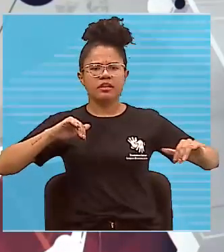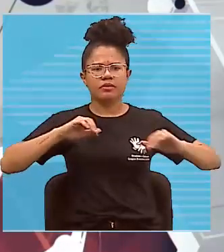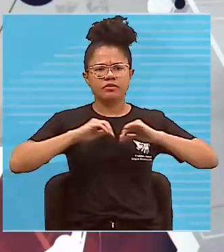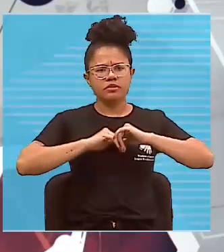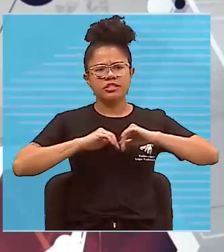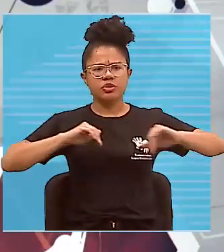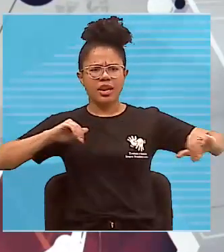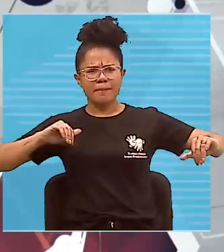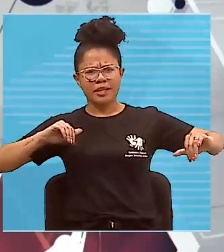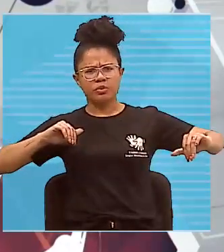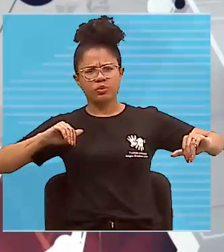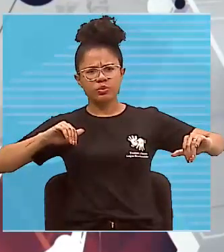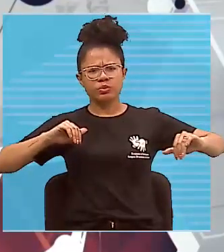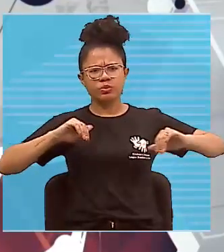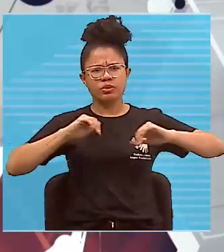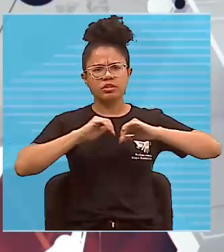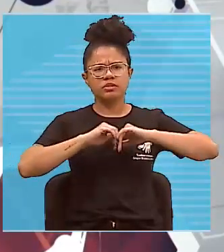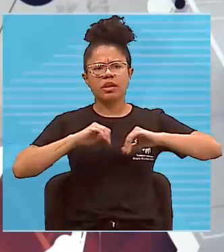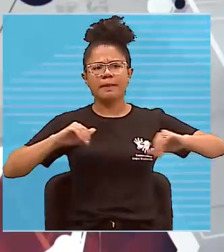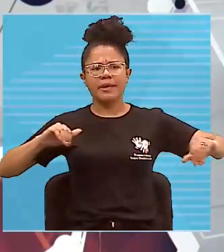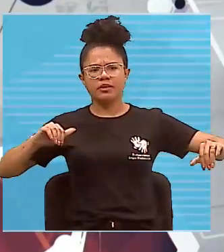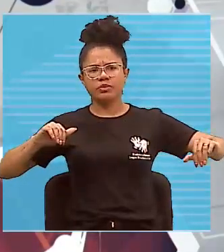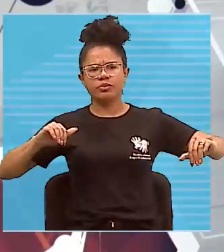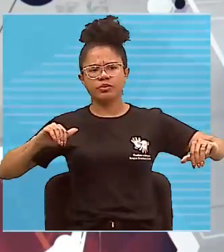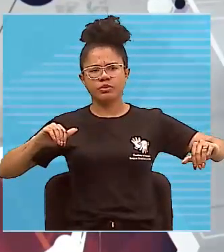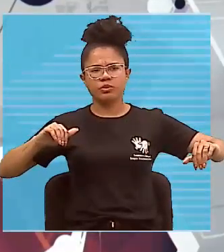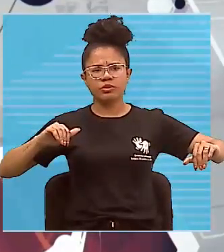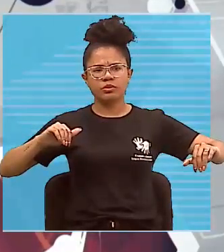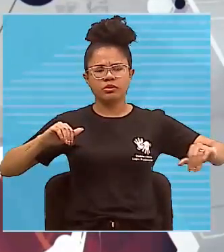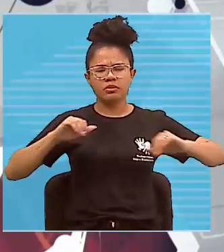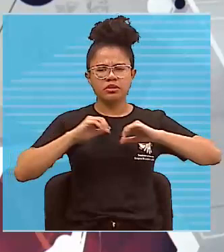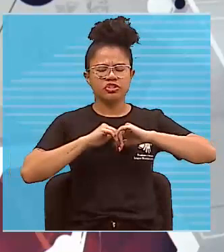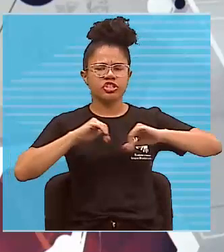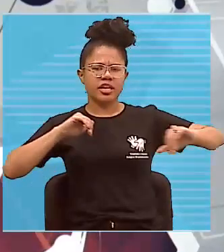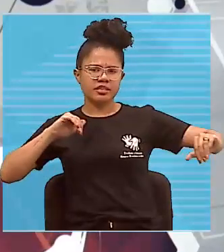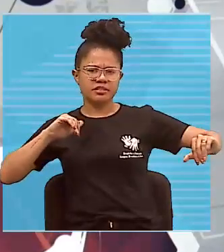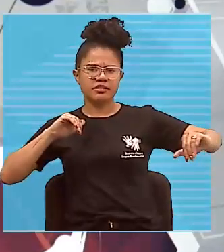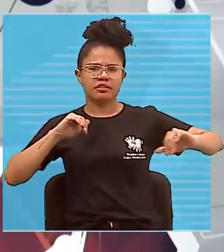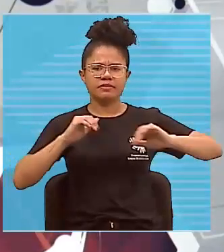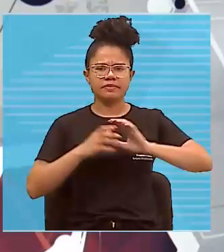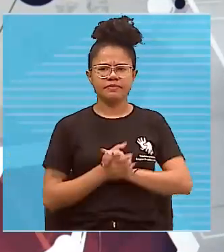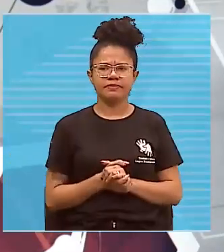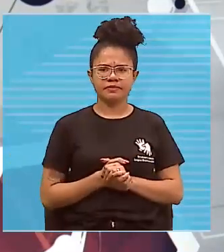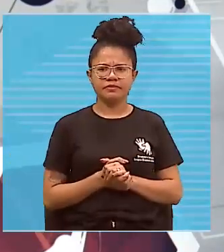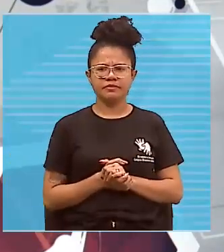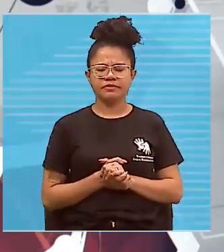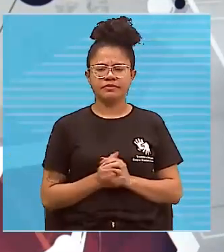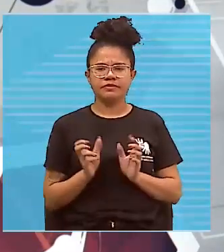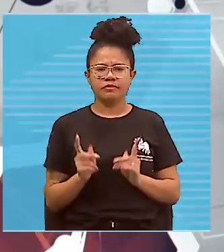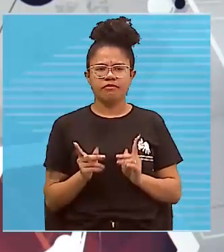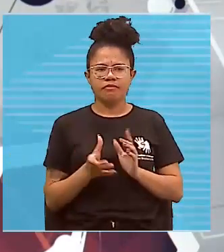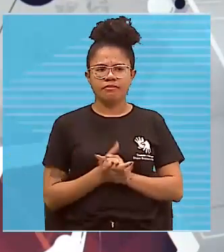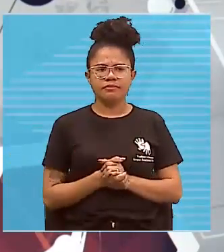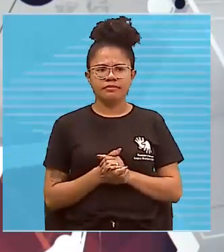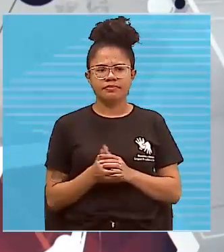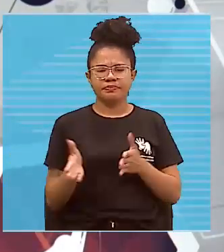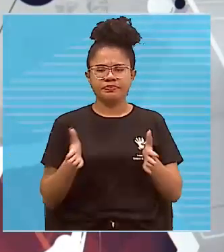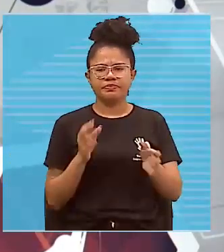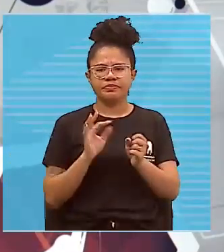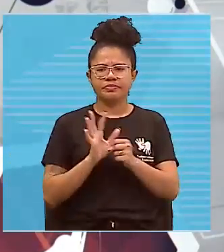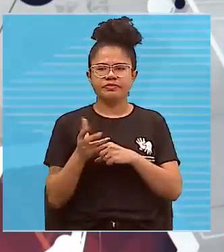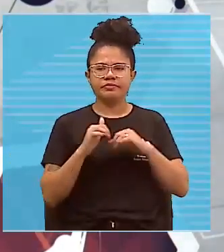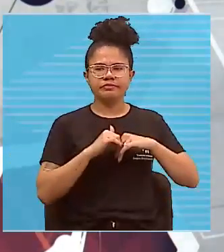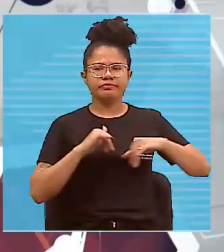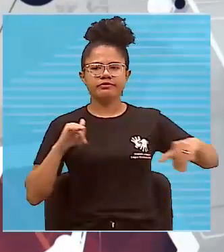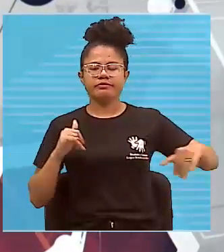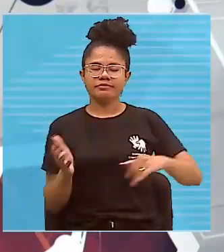apareceu. Daqui a pouco a gente volta. Aí complica a tua vida, né? Não tem nada não, eu sei que você respondeu. Então vamos